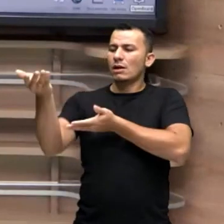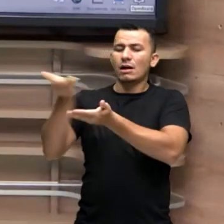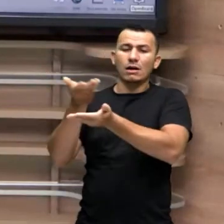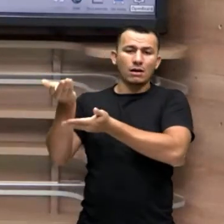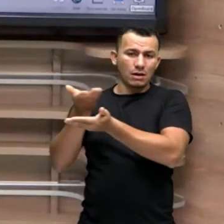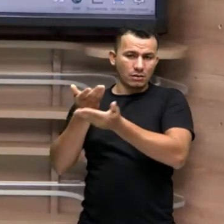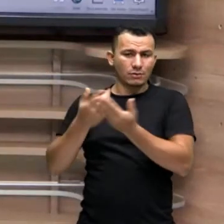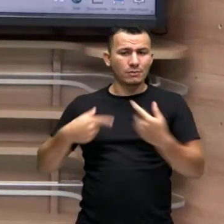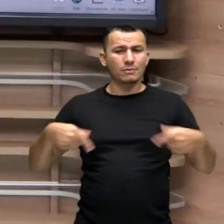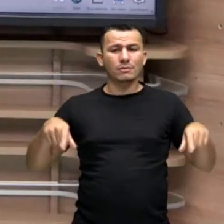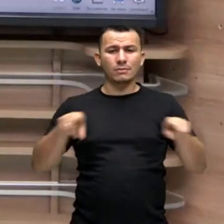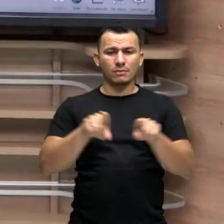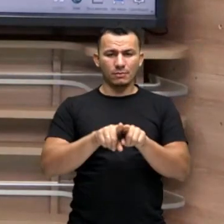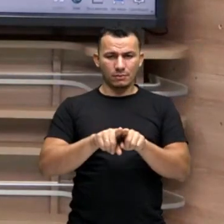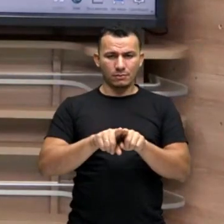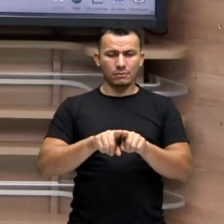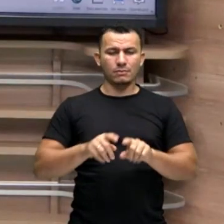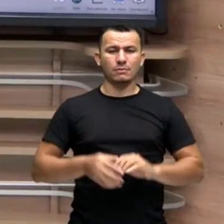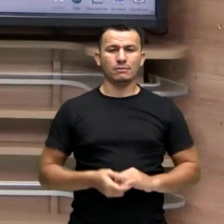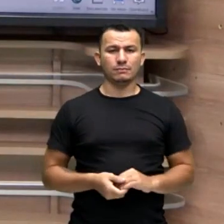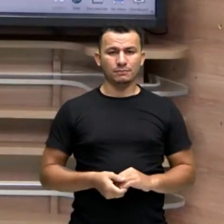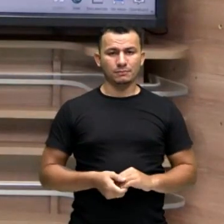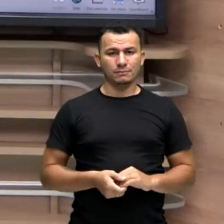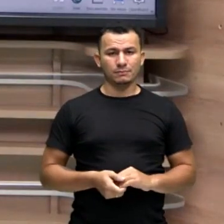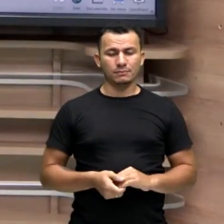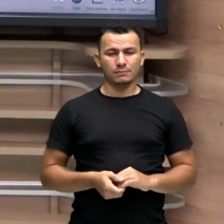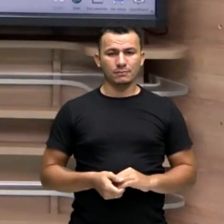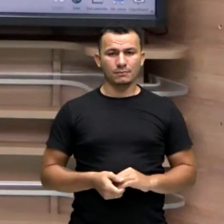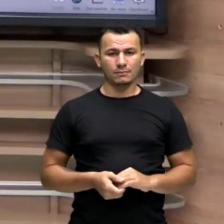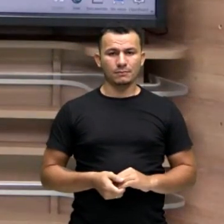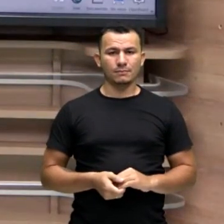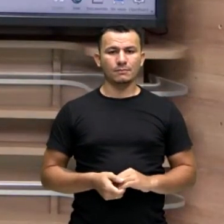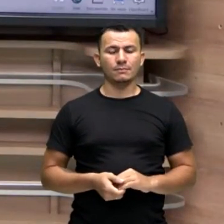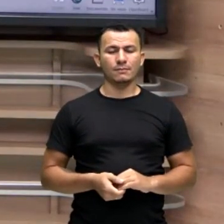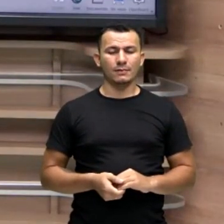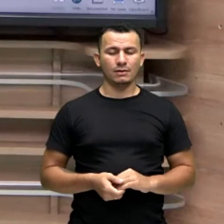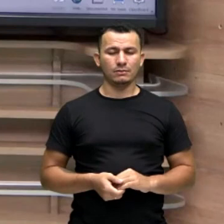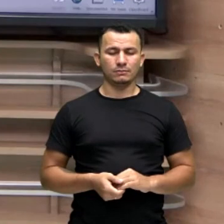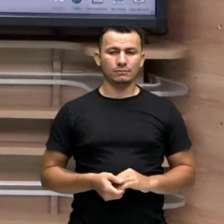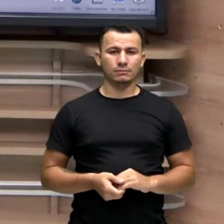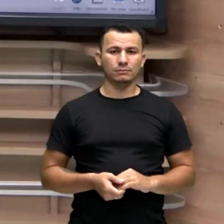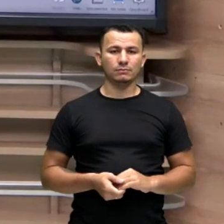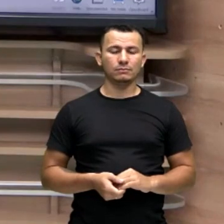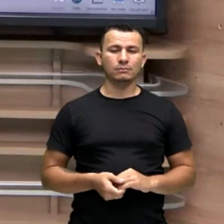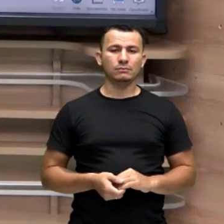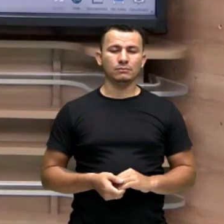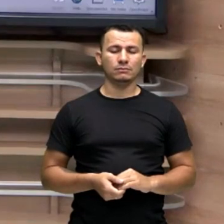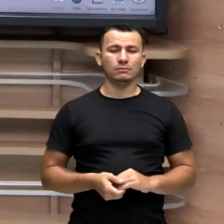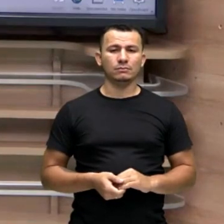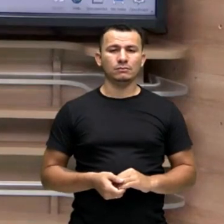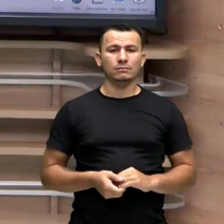outro Oi e aí gente não há espaço para